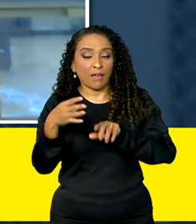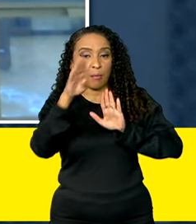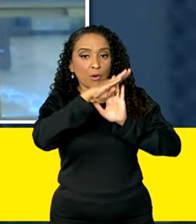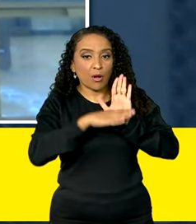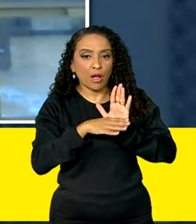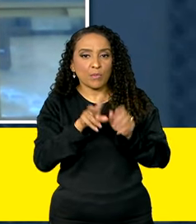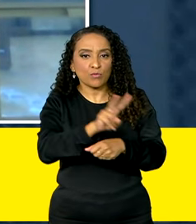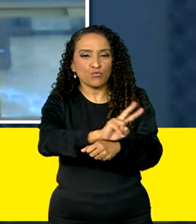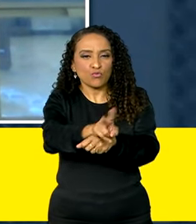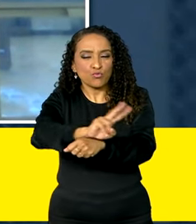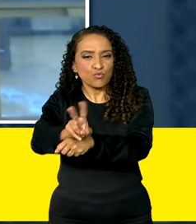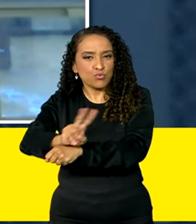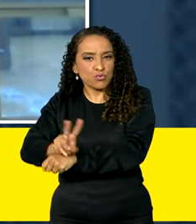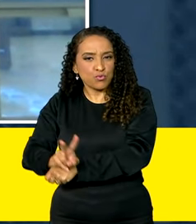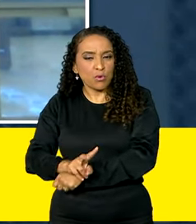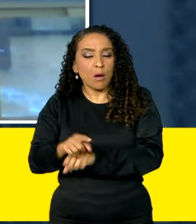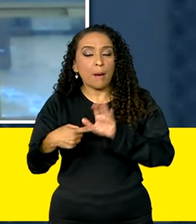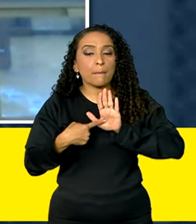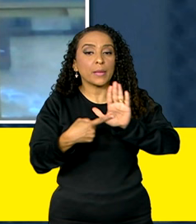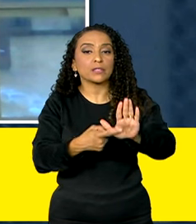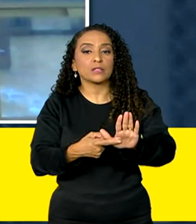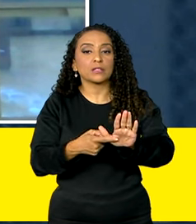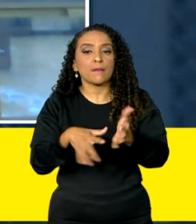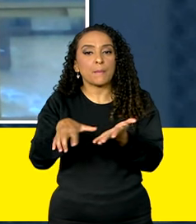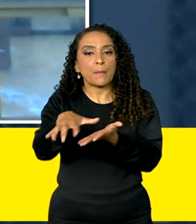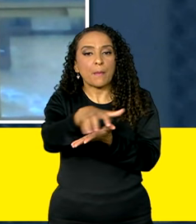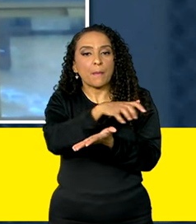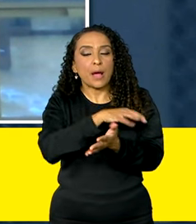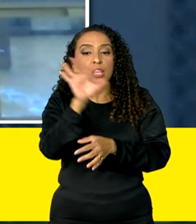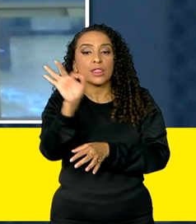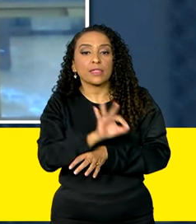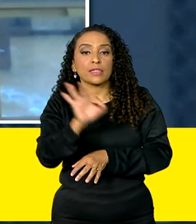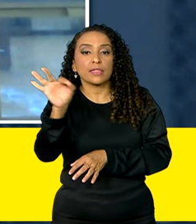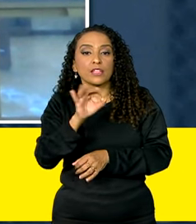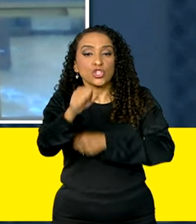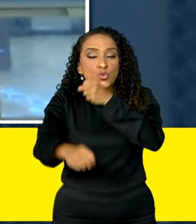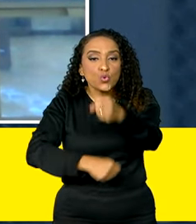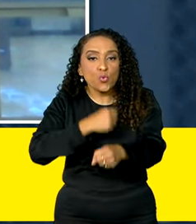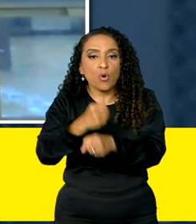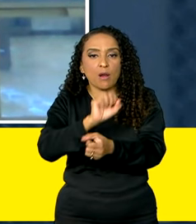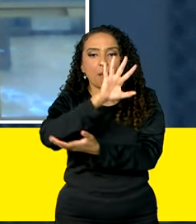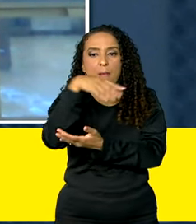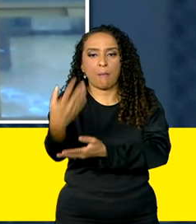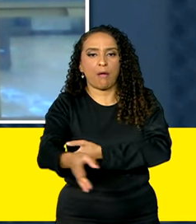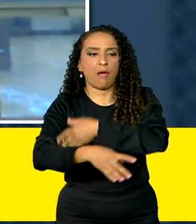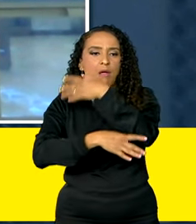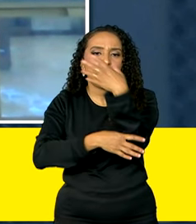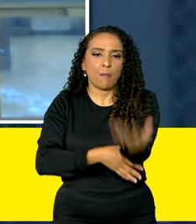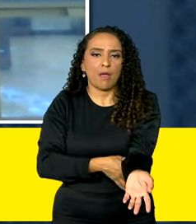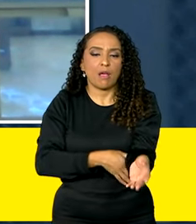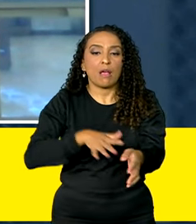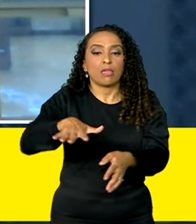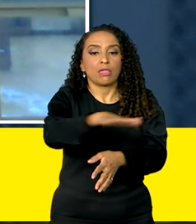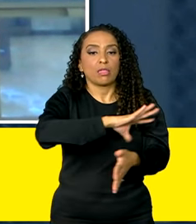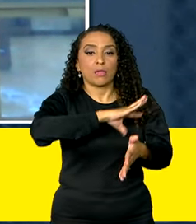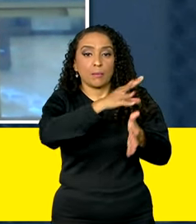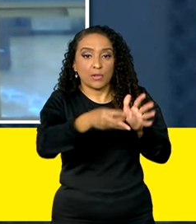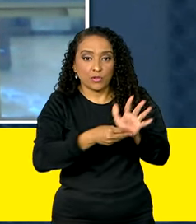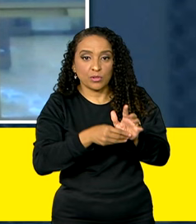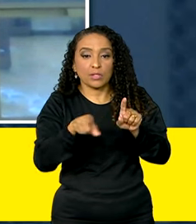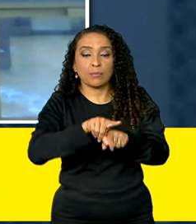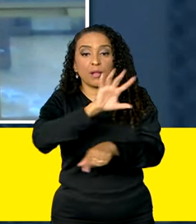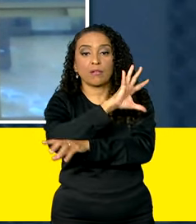que monitora e apresenta os dados, a taxa anual de desmatamento na Amazônia e